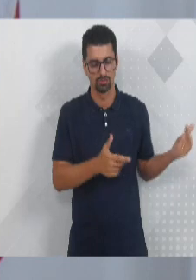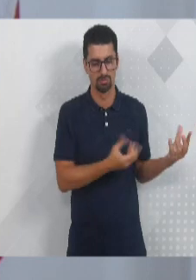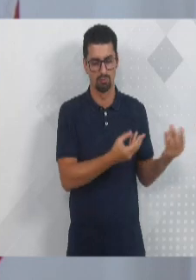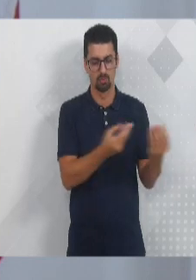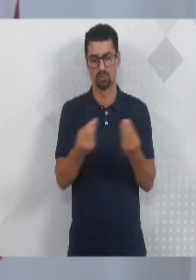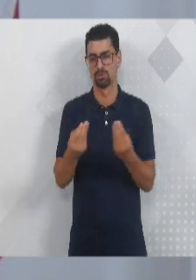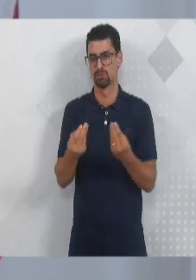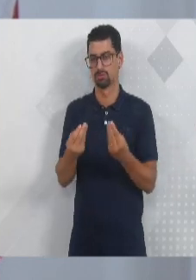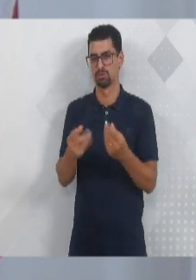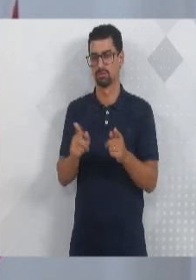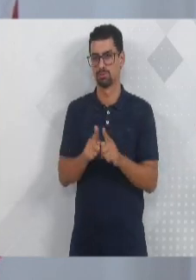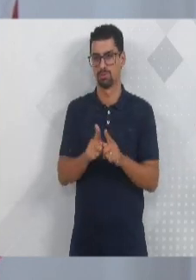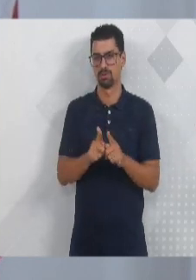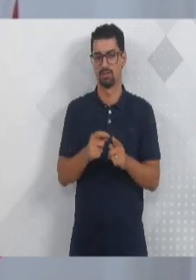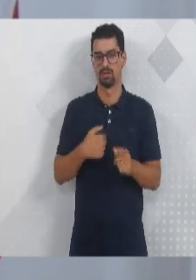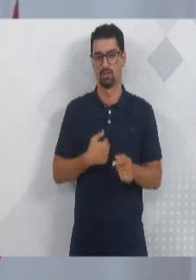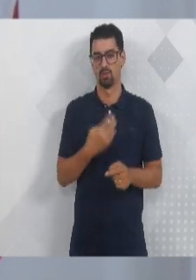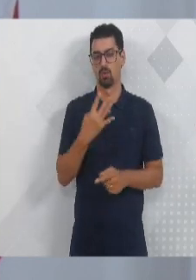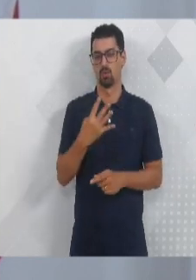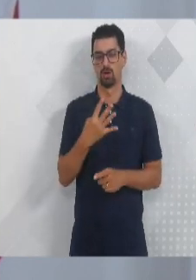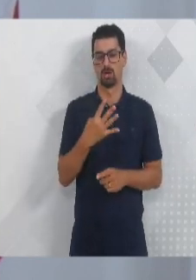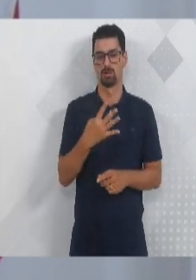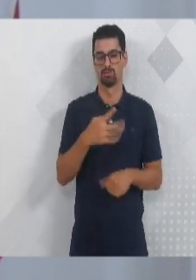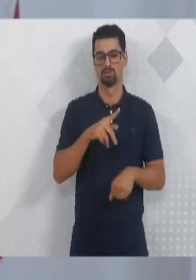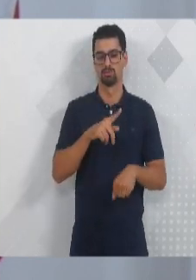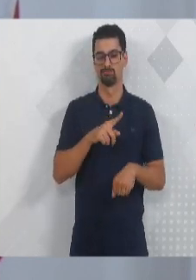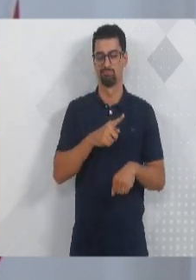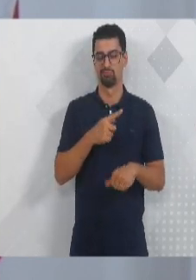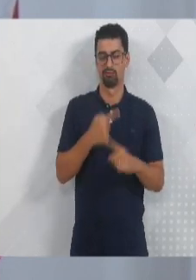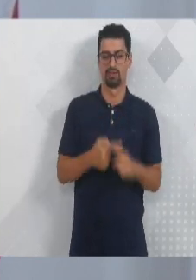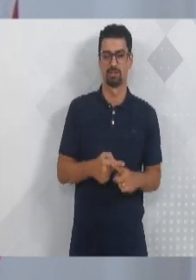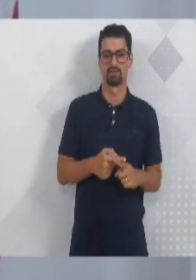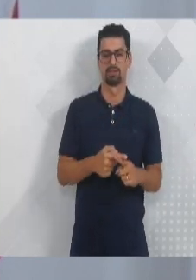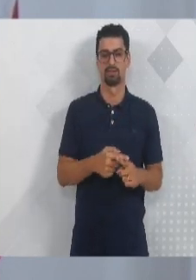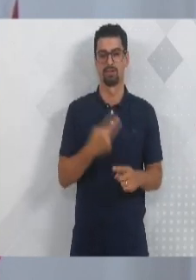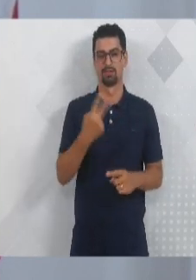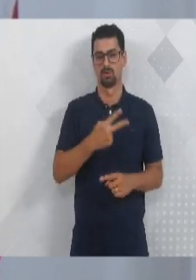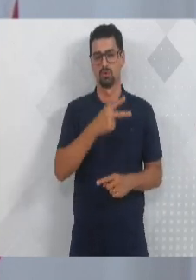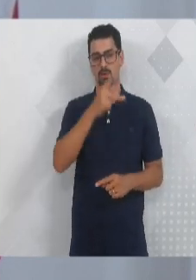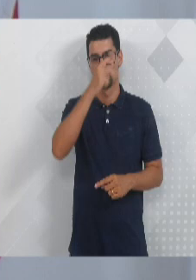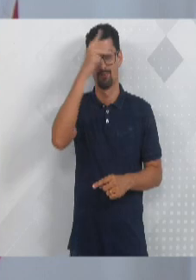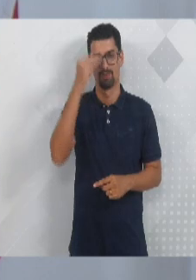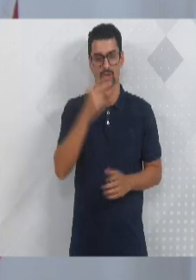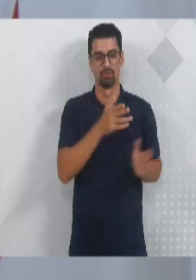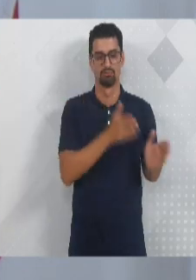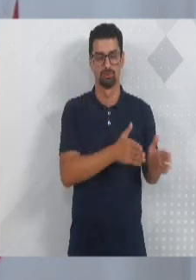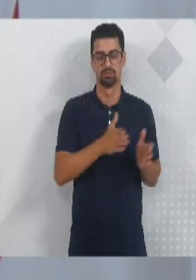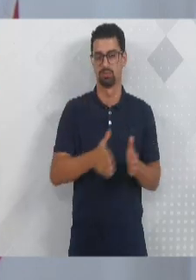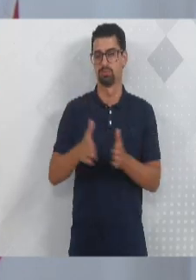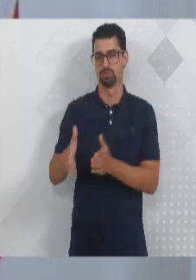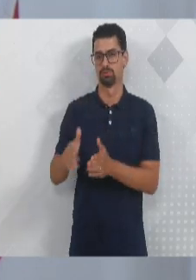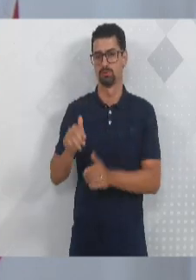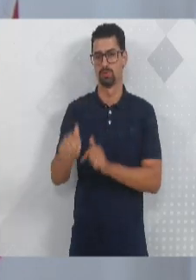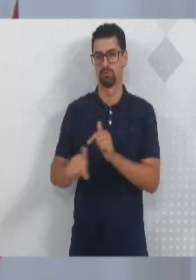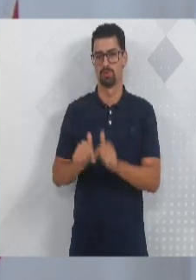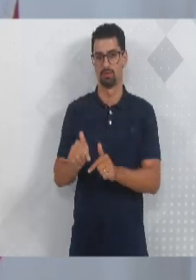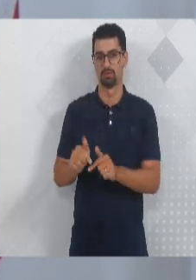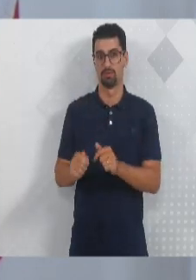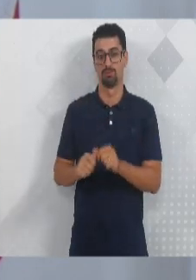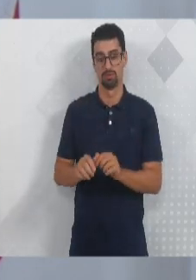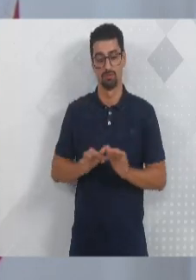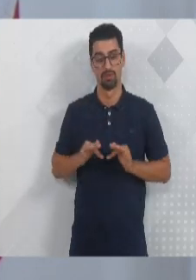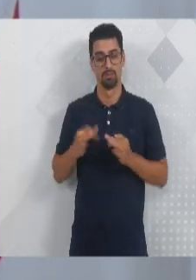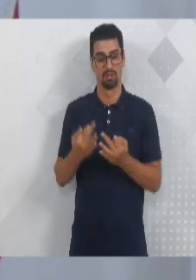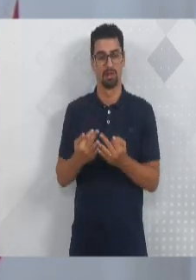fiz os meus quatro mandatos eu fiz a minha família crescer